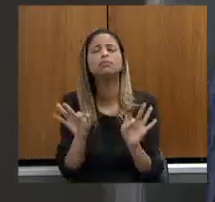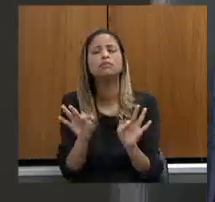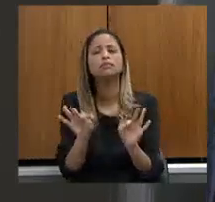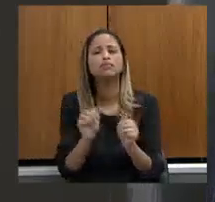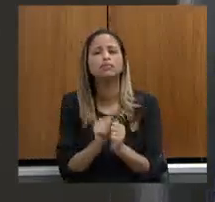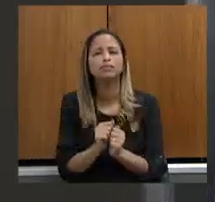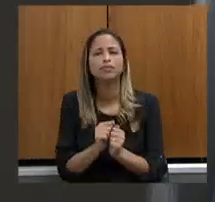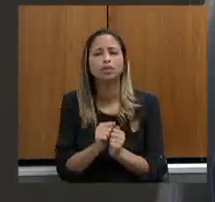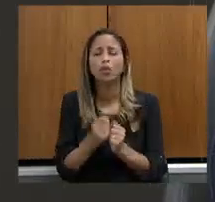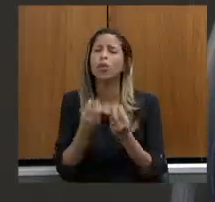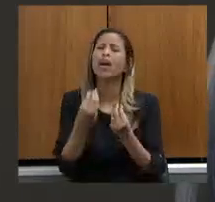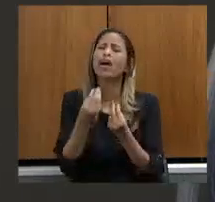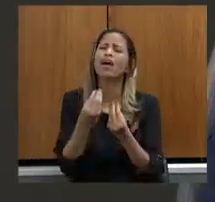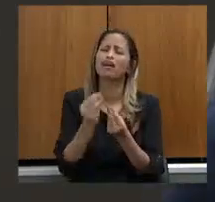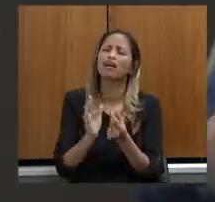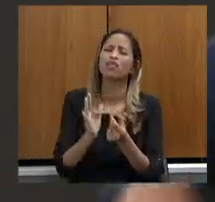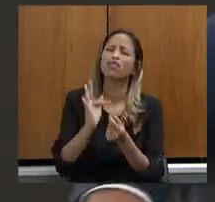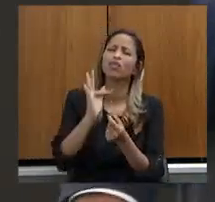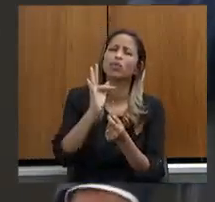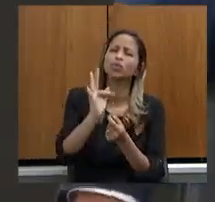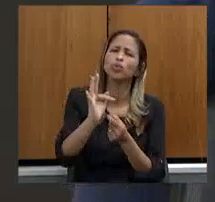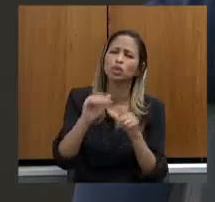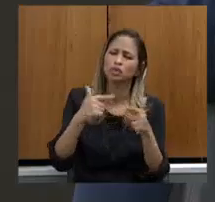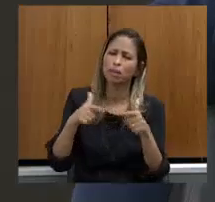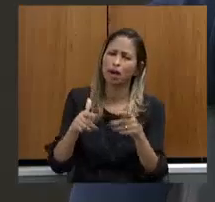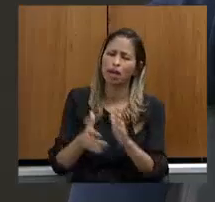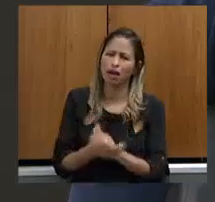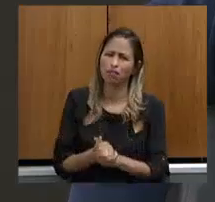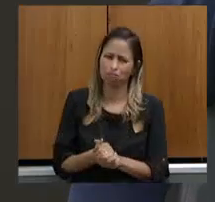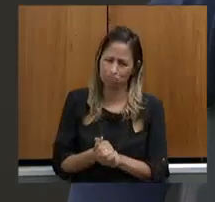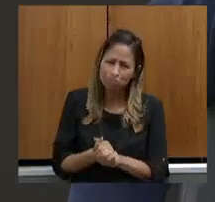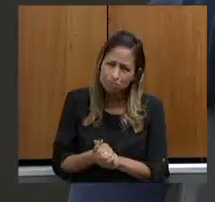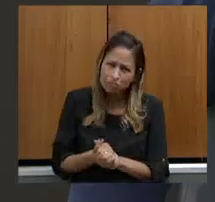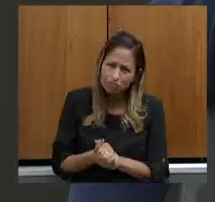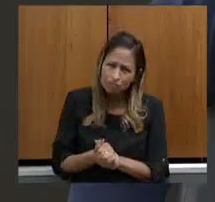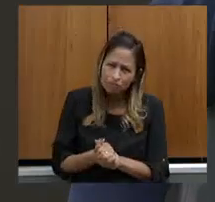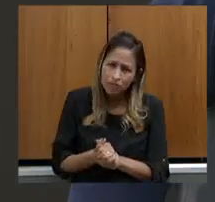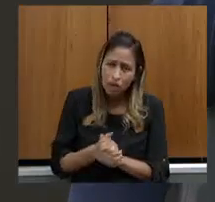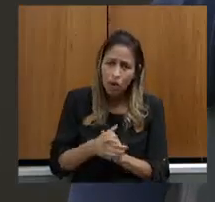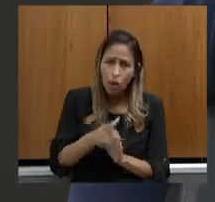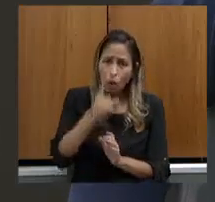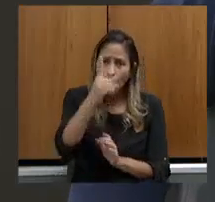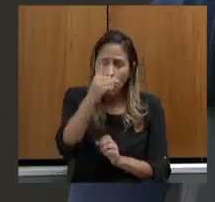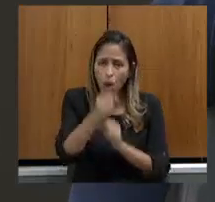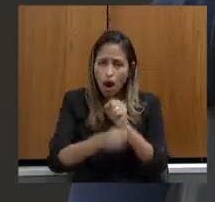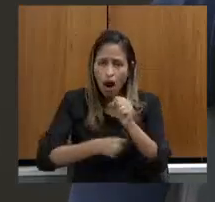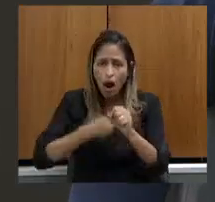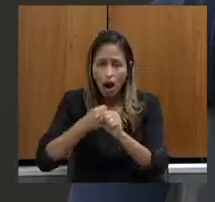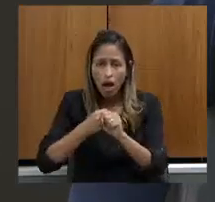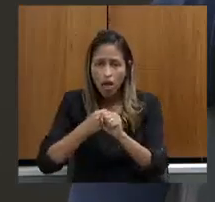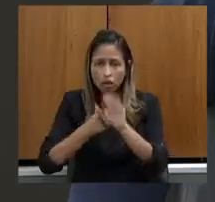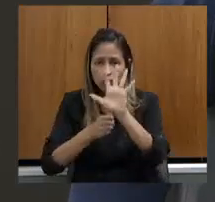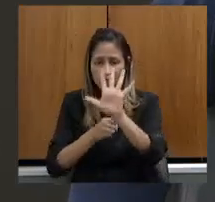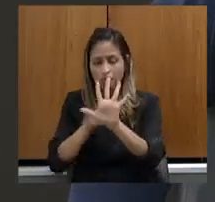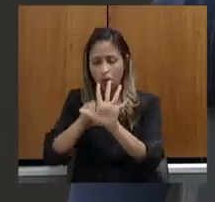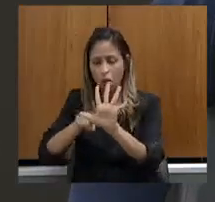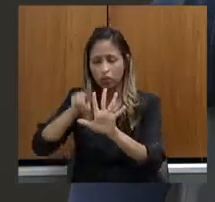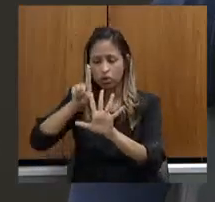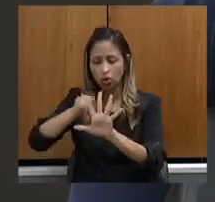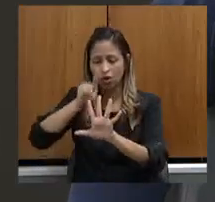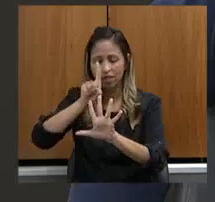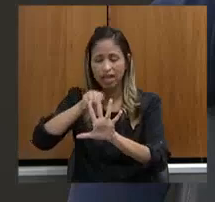vocês pretendem trabalhar com Assembleia Legislativa em menos de 12 meses cinco judicializações